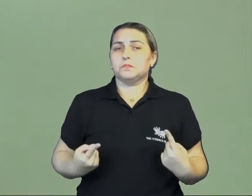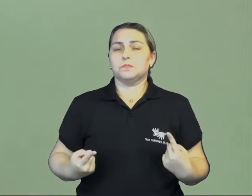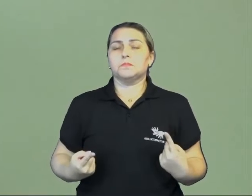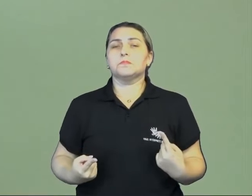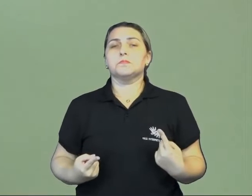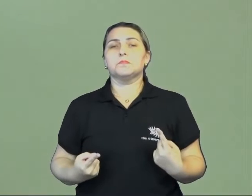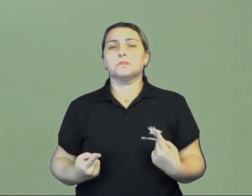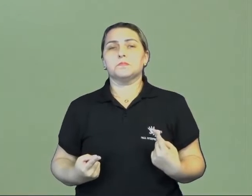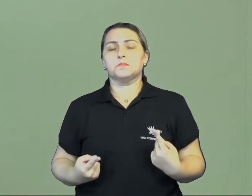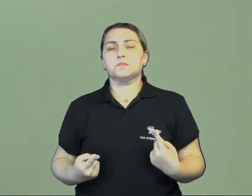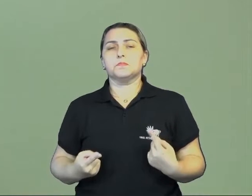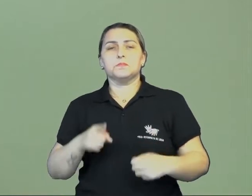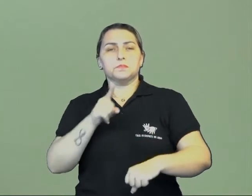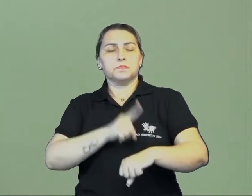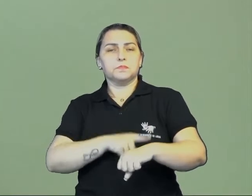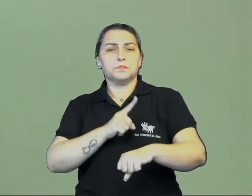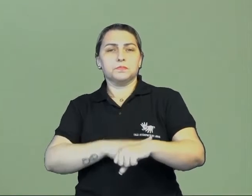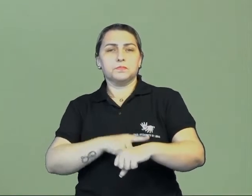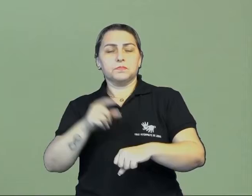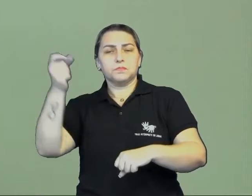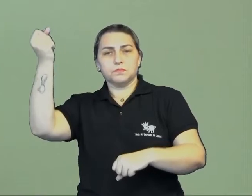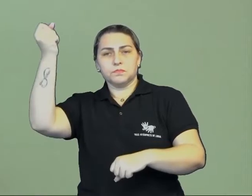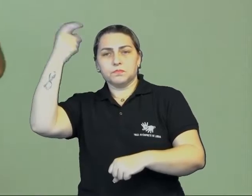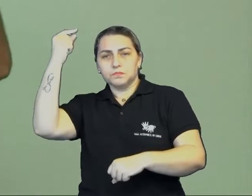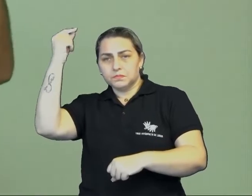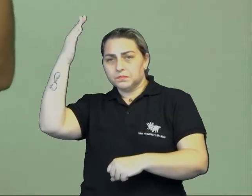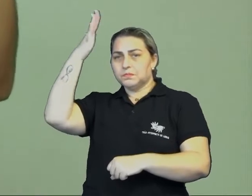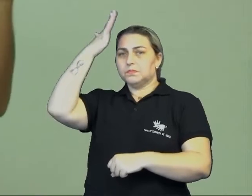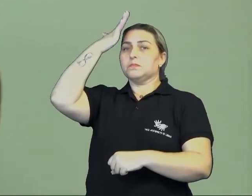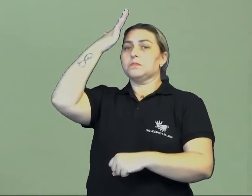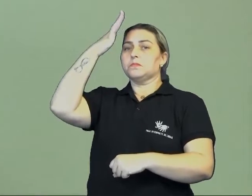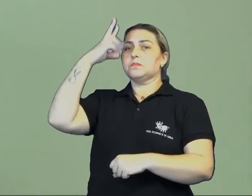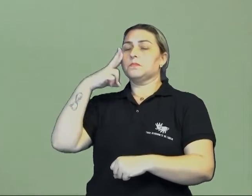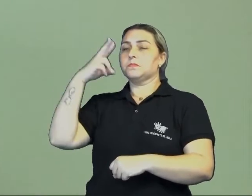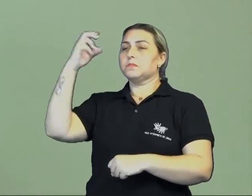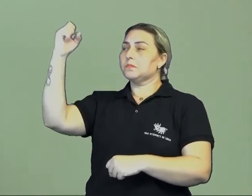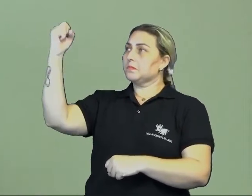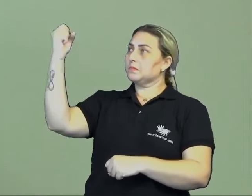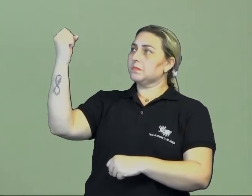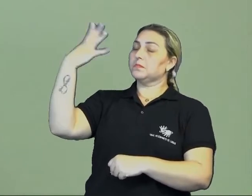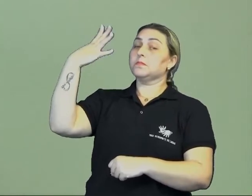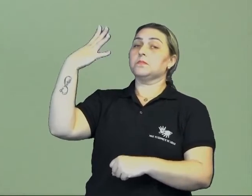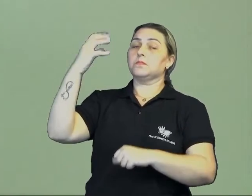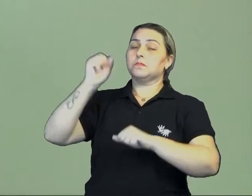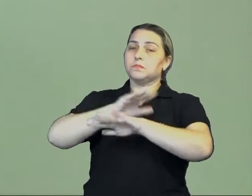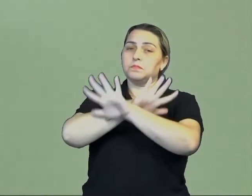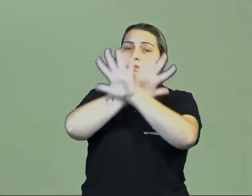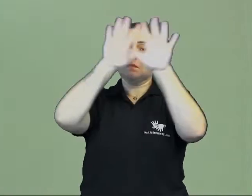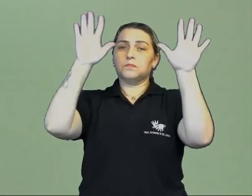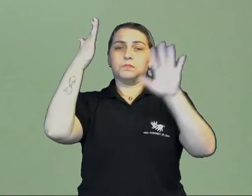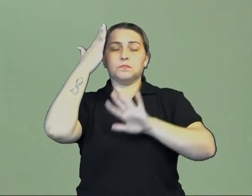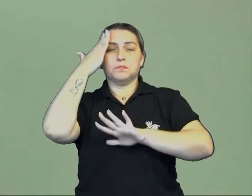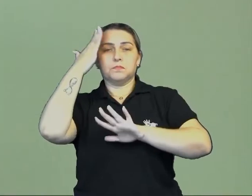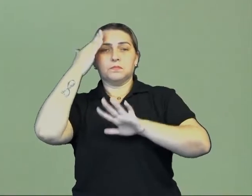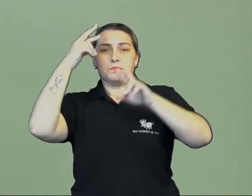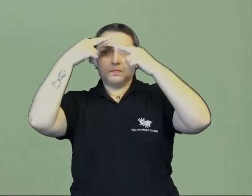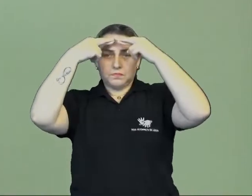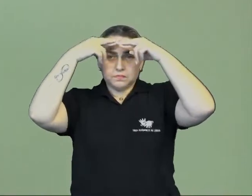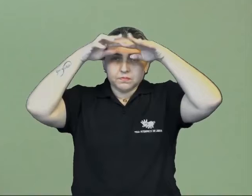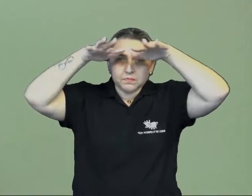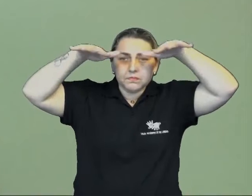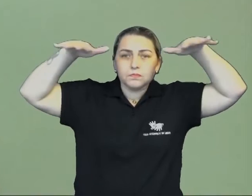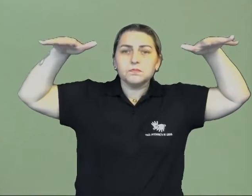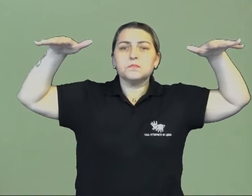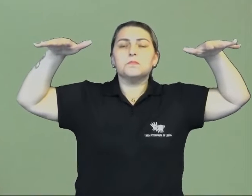um pouco aquele momento de iluminismo, aquela coisa assim, tipo, olha a luz, vamos clarear as mentes, vamos renascer, e aí a